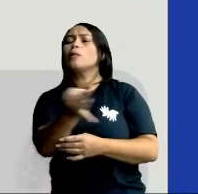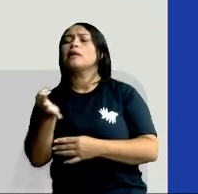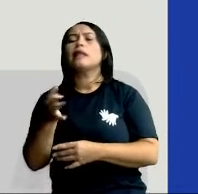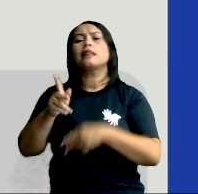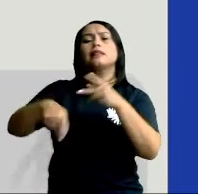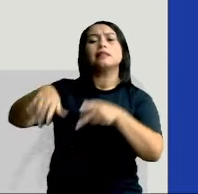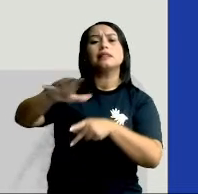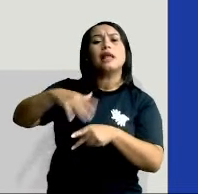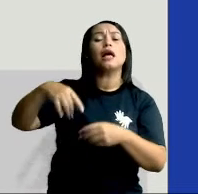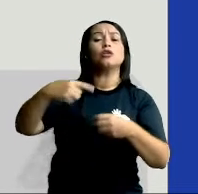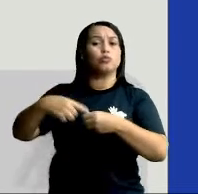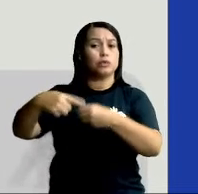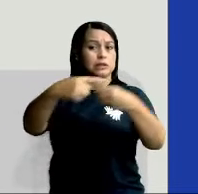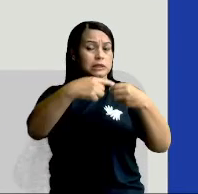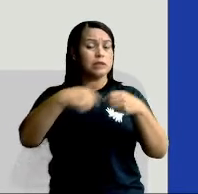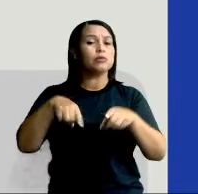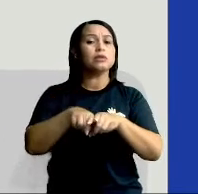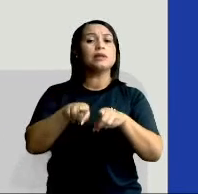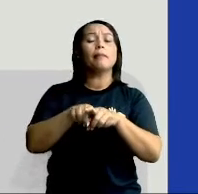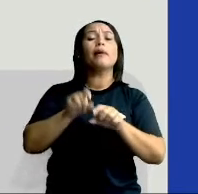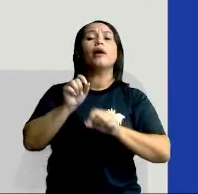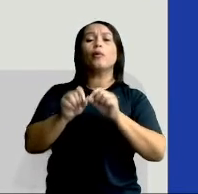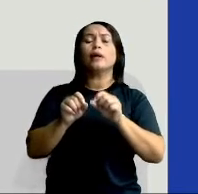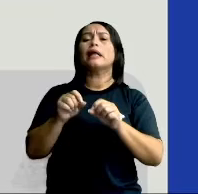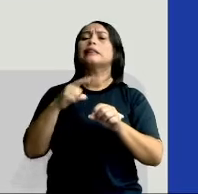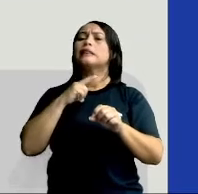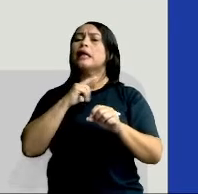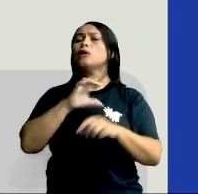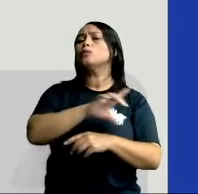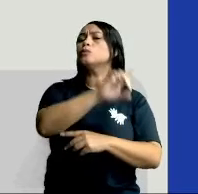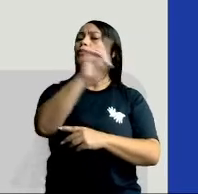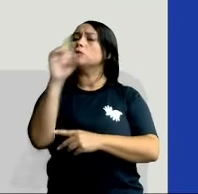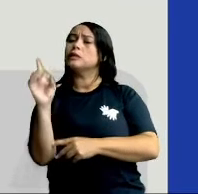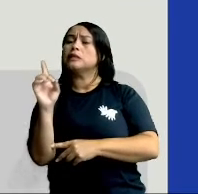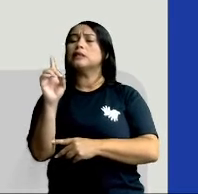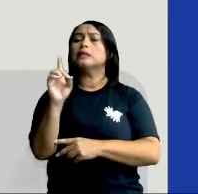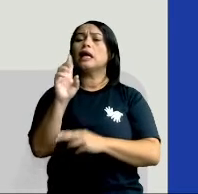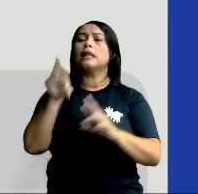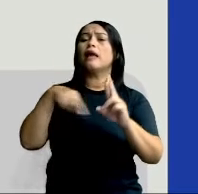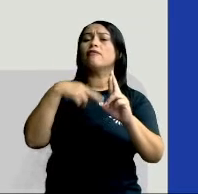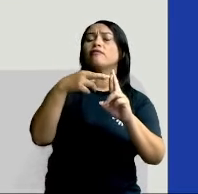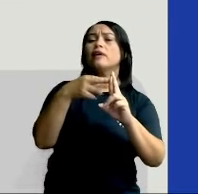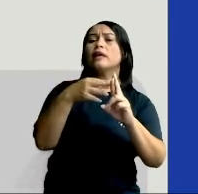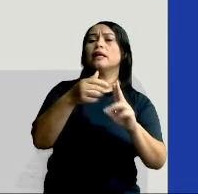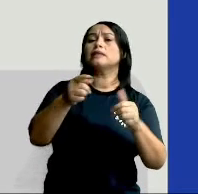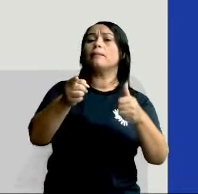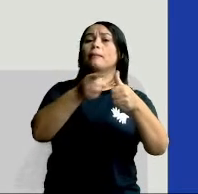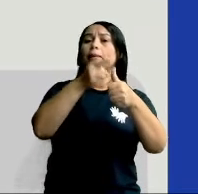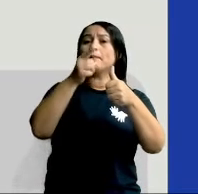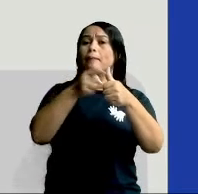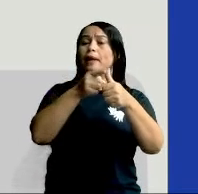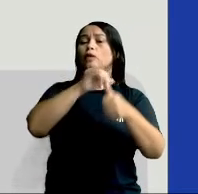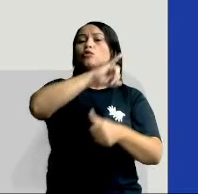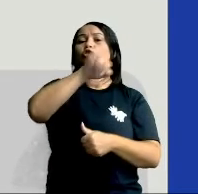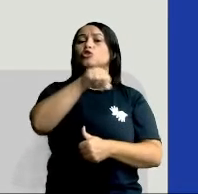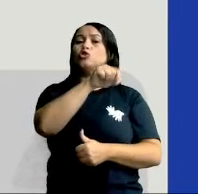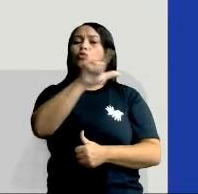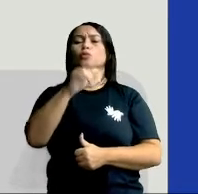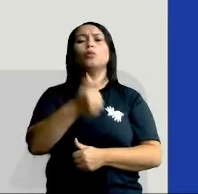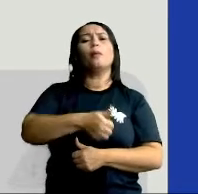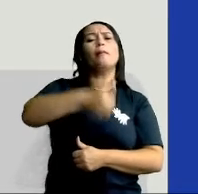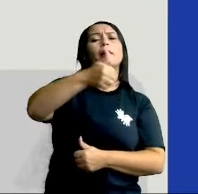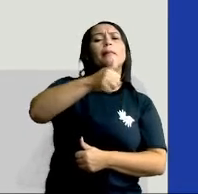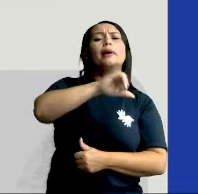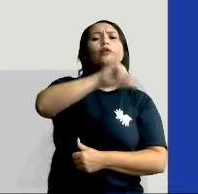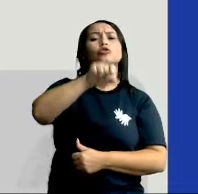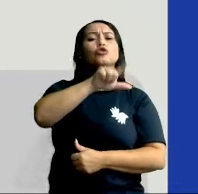unidades da Federação Brasileira, com data de referência em 1º de julho. Foca aí, tá? Então, para